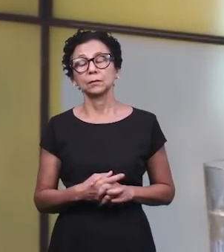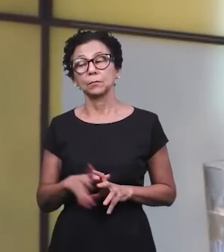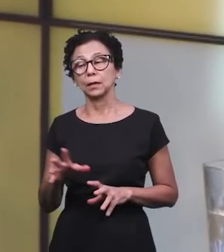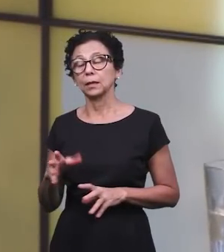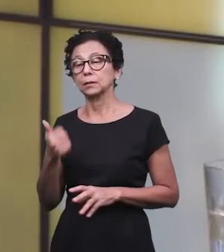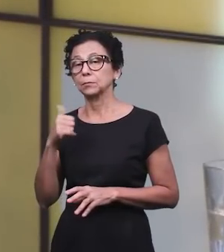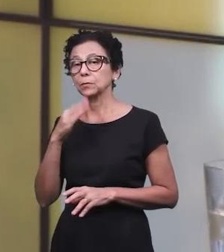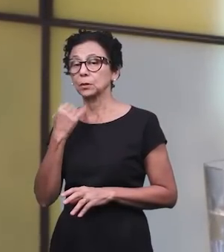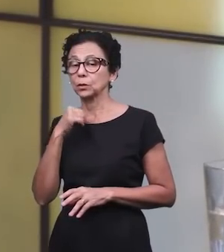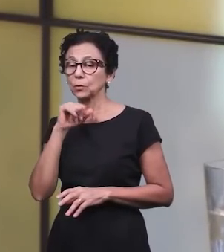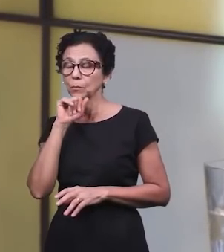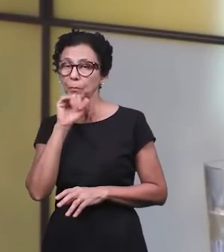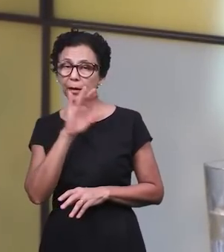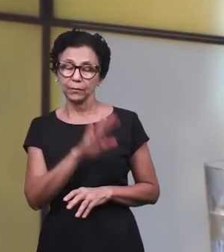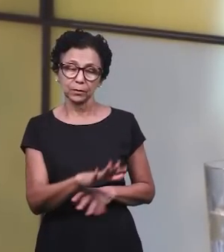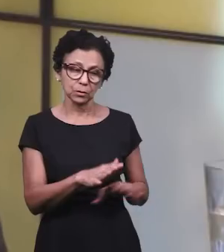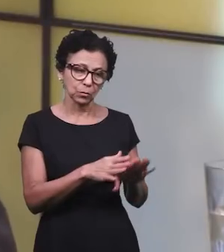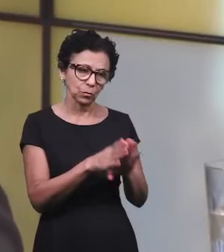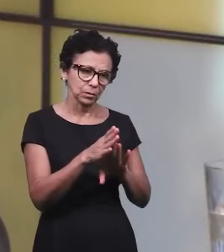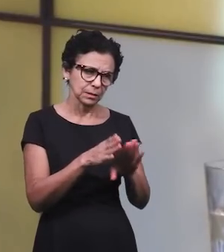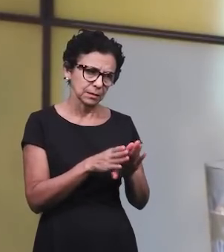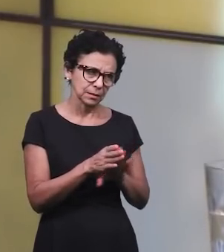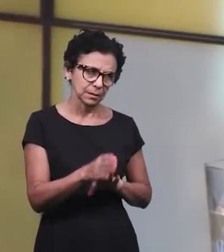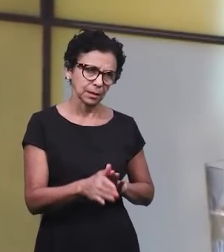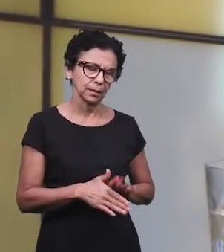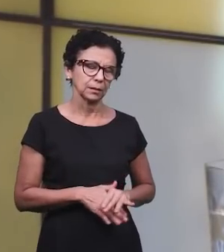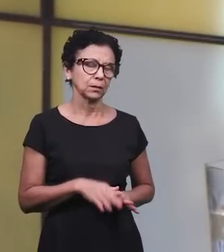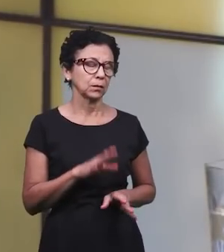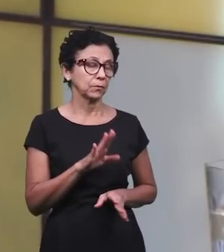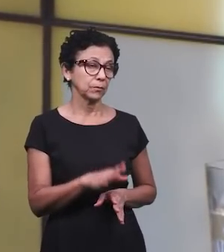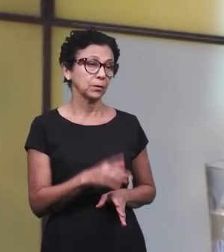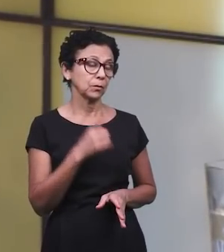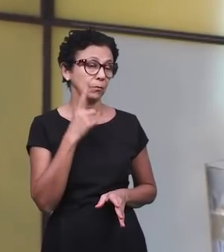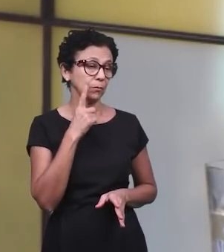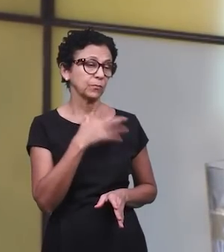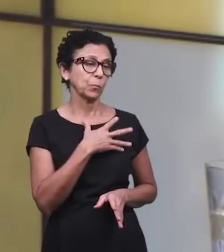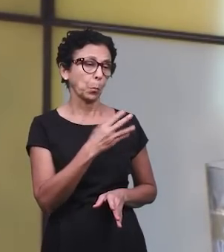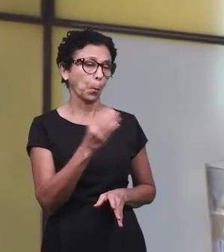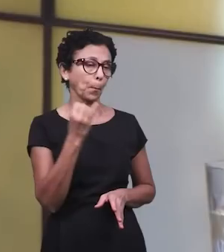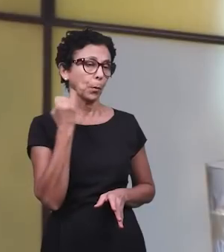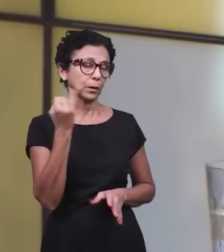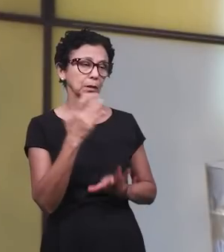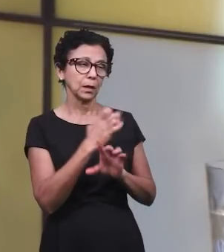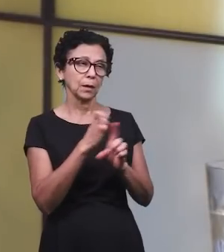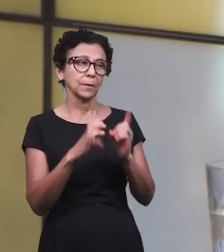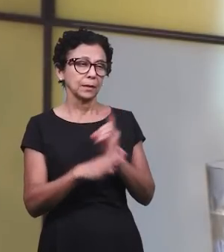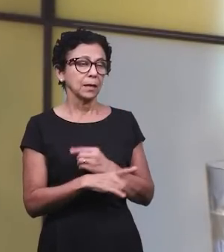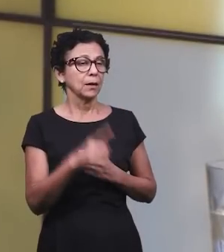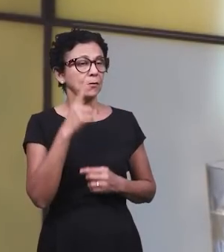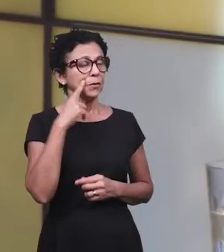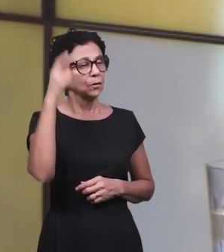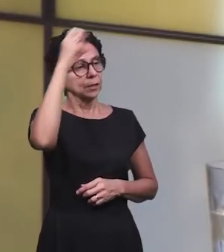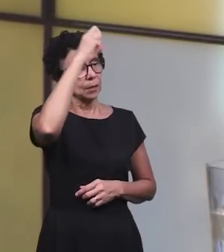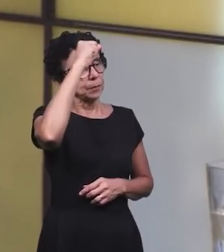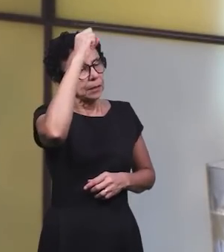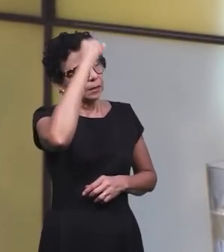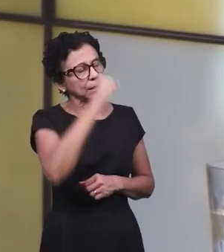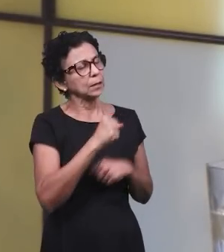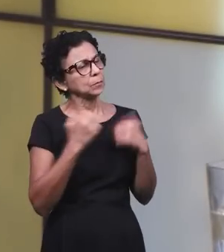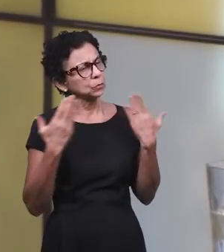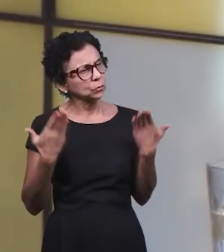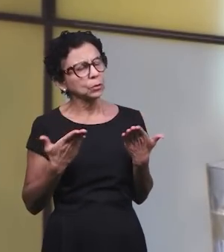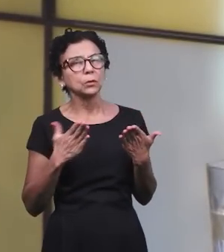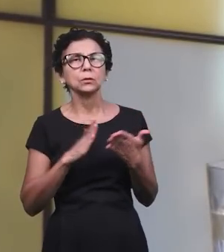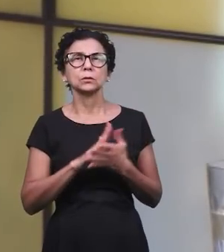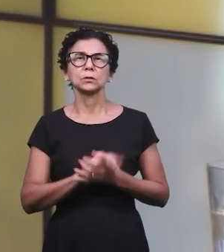você pegar um determinado assunto e mostrar, está vendo como é importante participar da escola bíblica? Você viu o que nós aprendemos hoje? Pega um ponto do